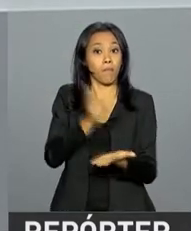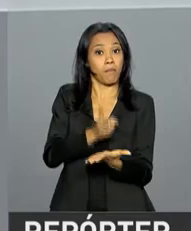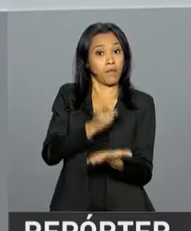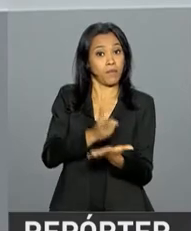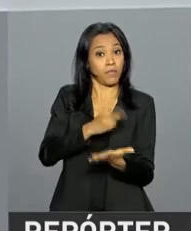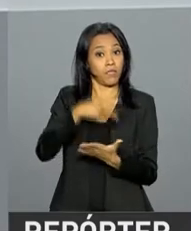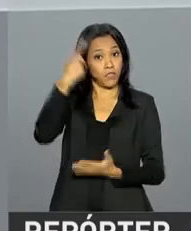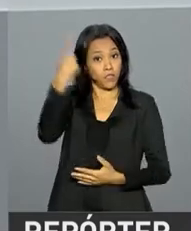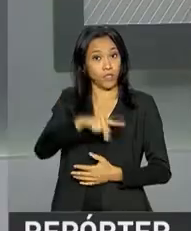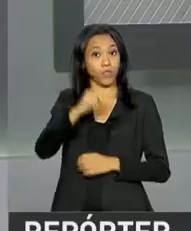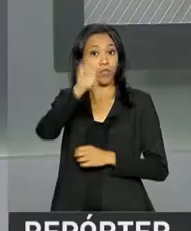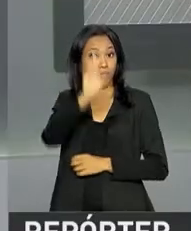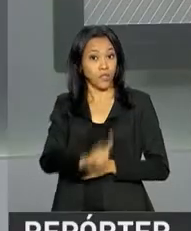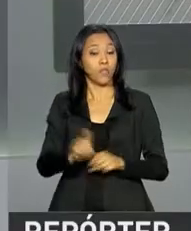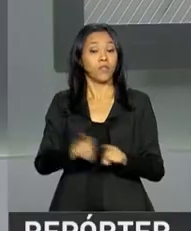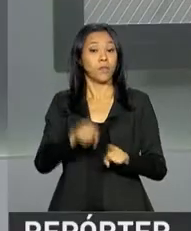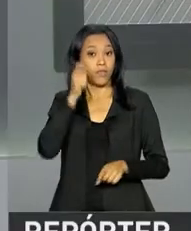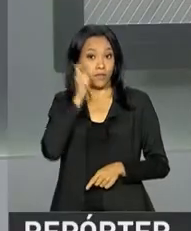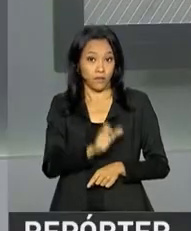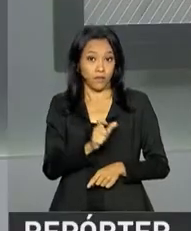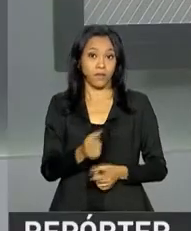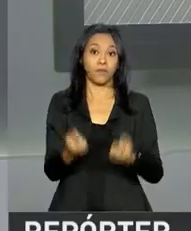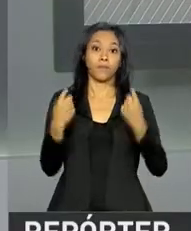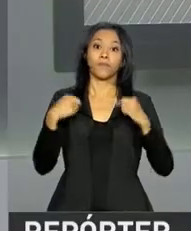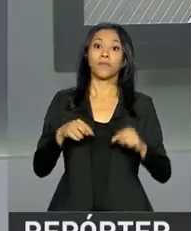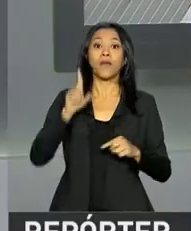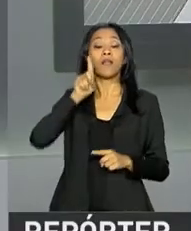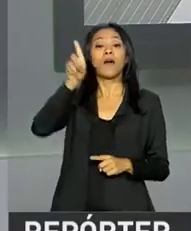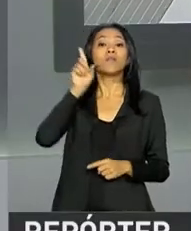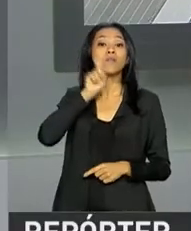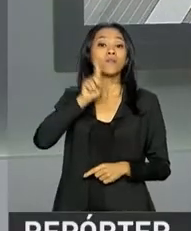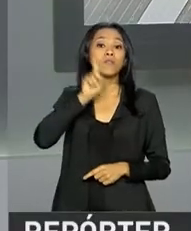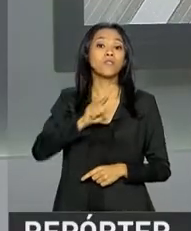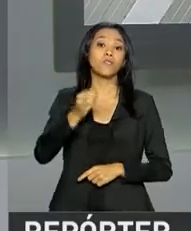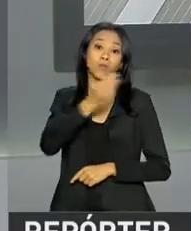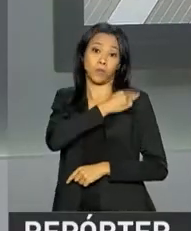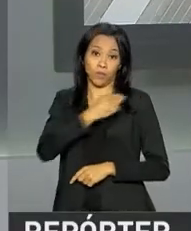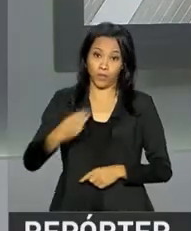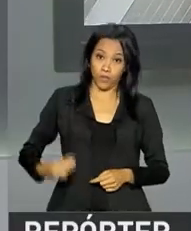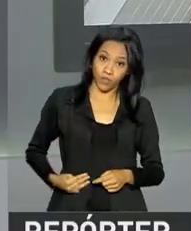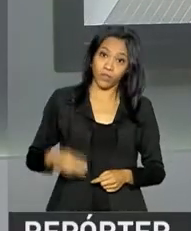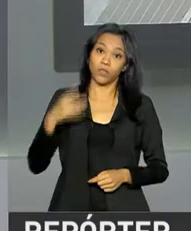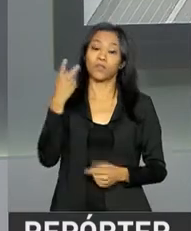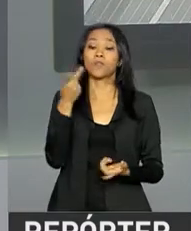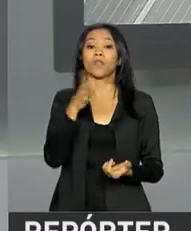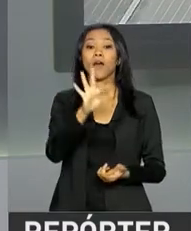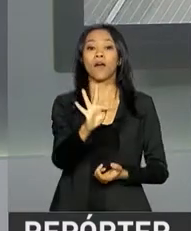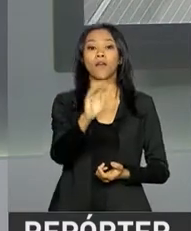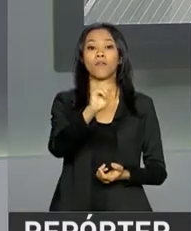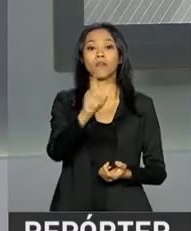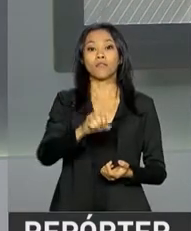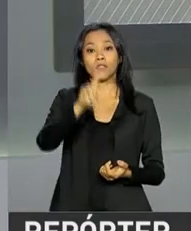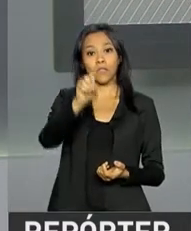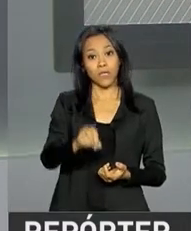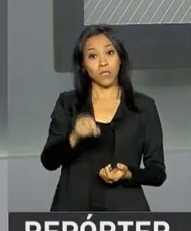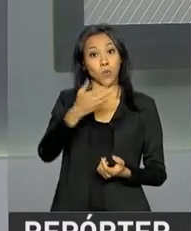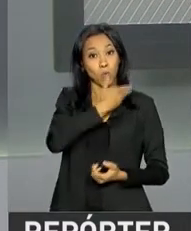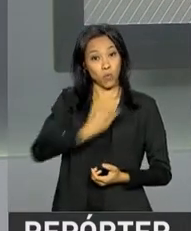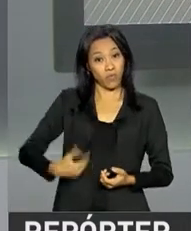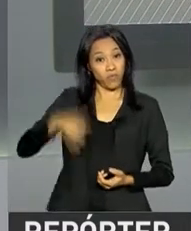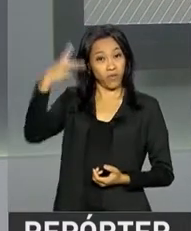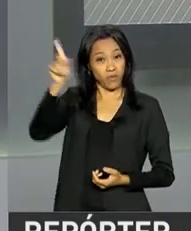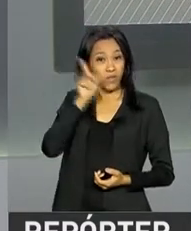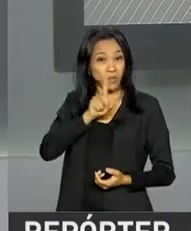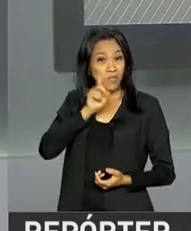e interesses. E nos Estados Unidos, o ministro da Fazenda, Henrique Meirelles, falou que a decisão do governo Trump prejudica até